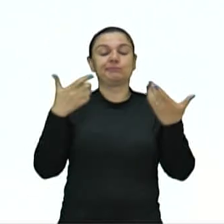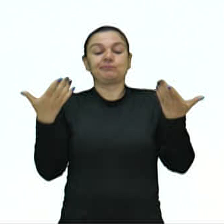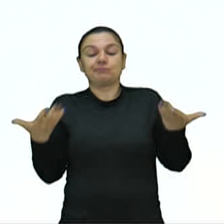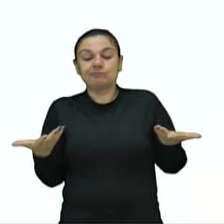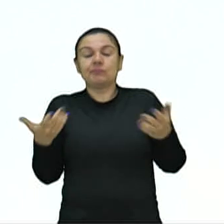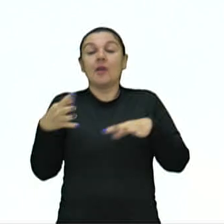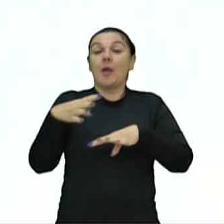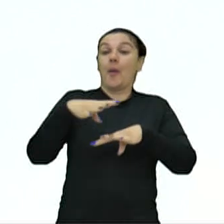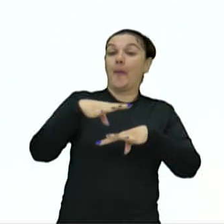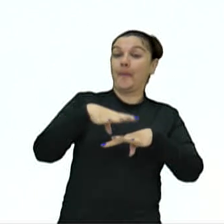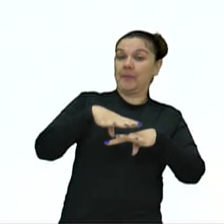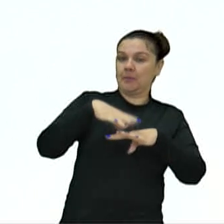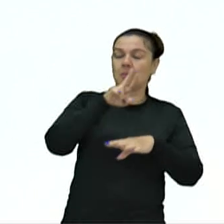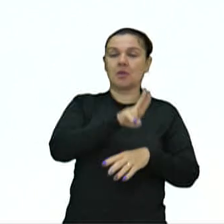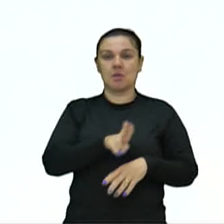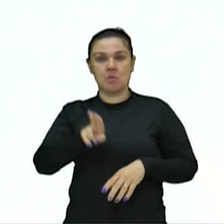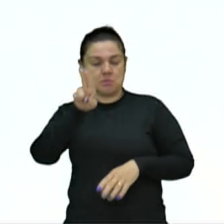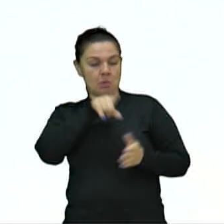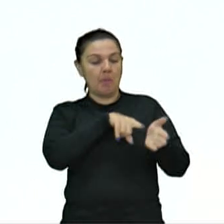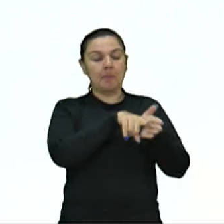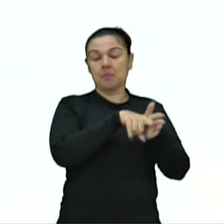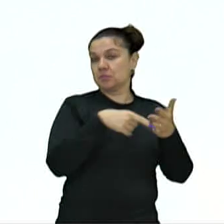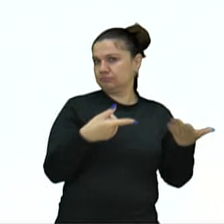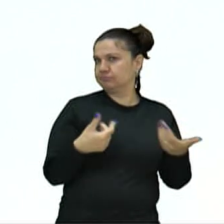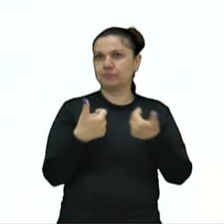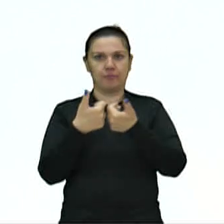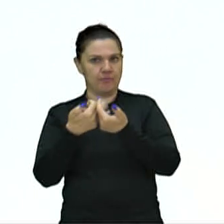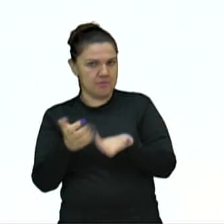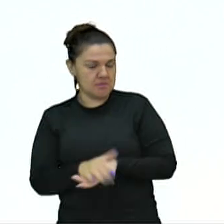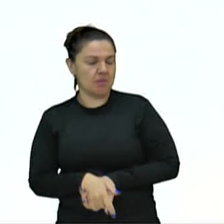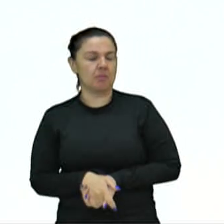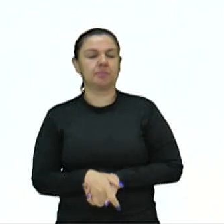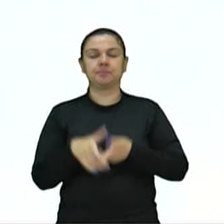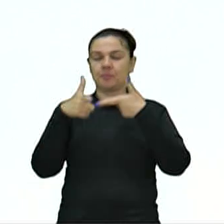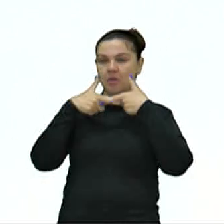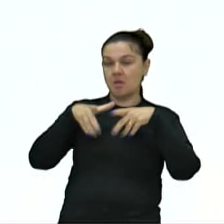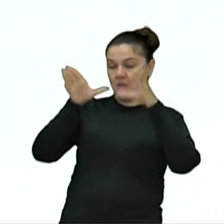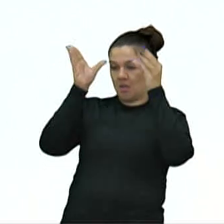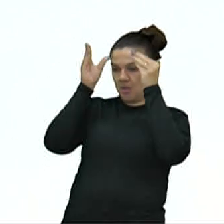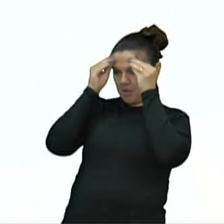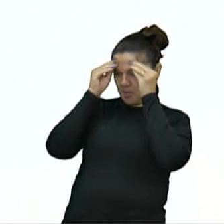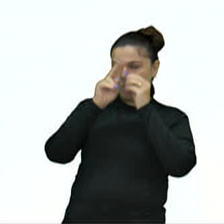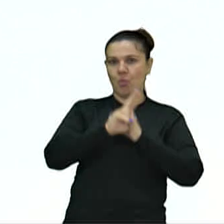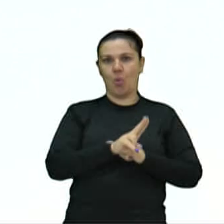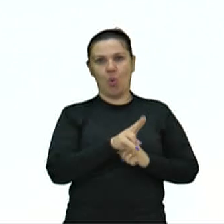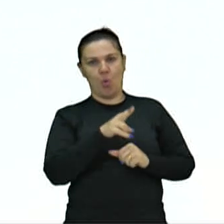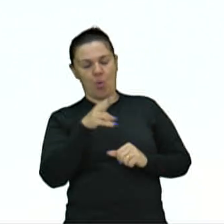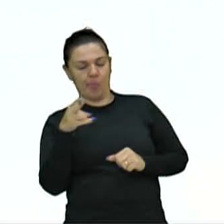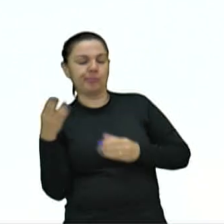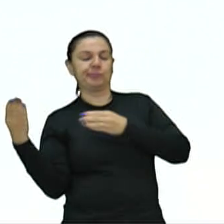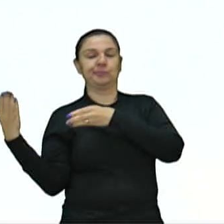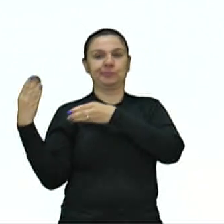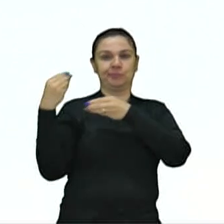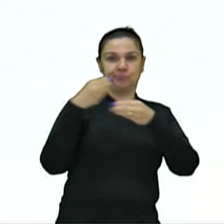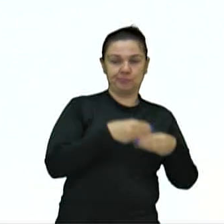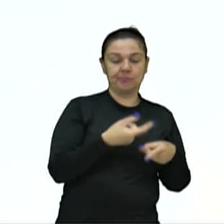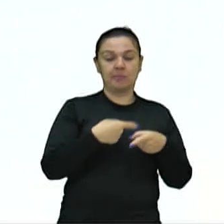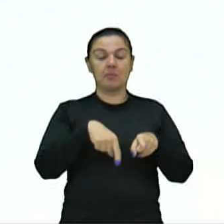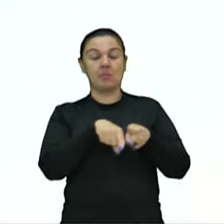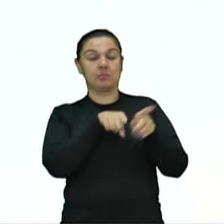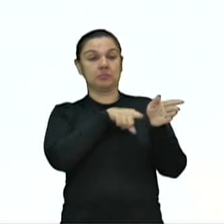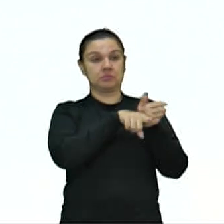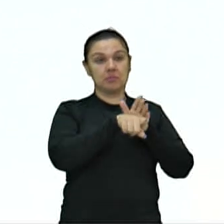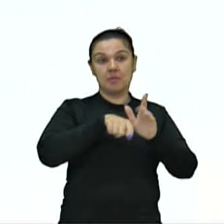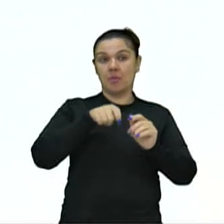a matemática foi utilizada para pesquisas no campo da física, de que a linguística, ou melhor, a semiologia, a ciência